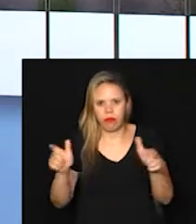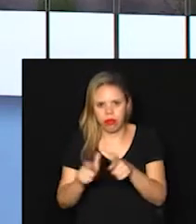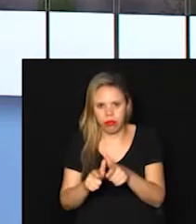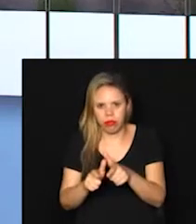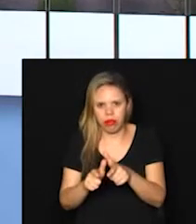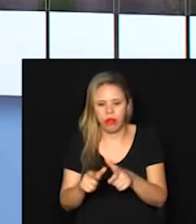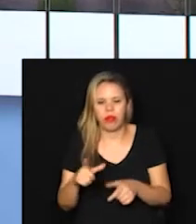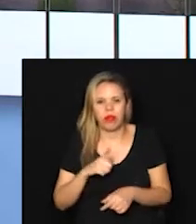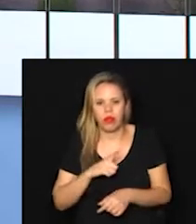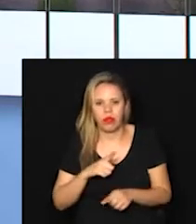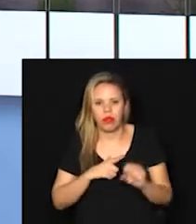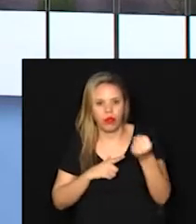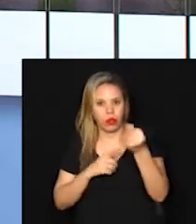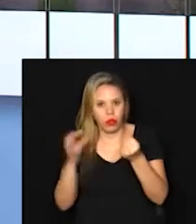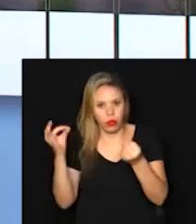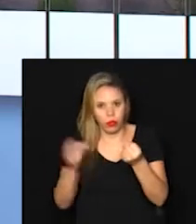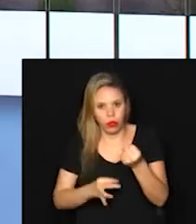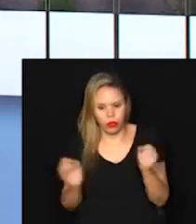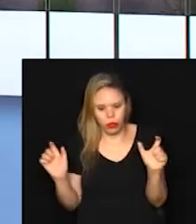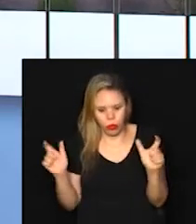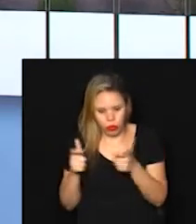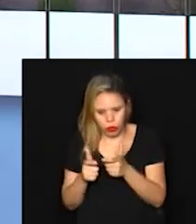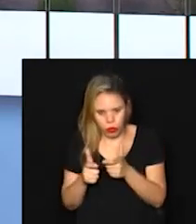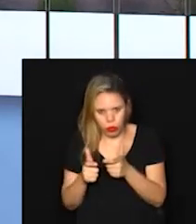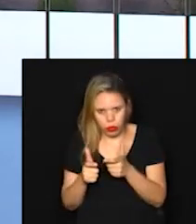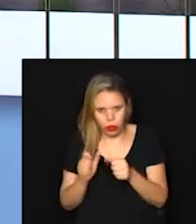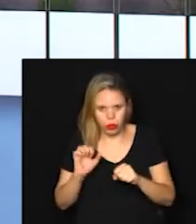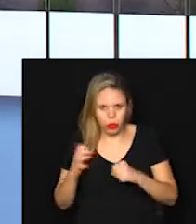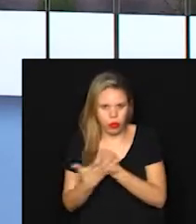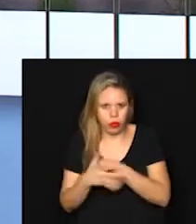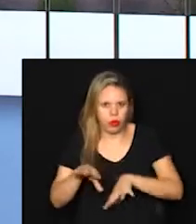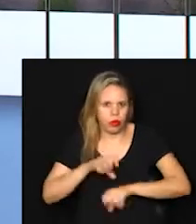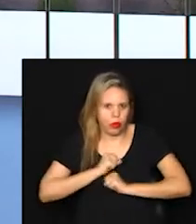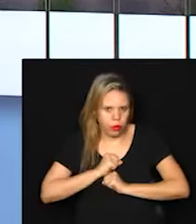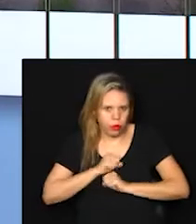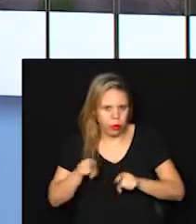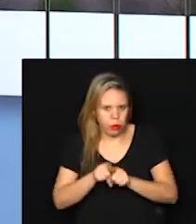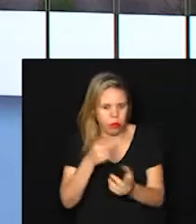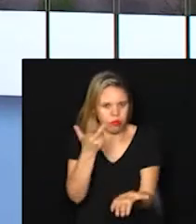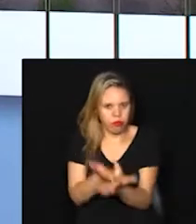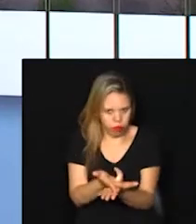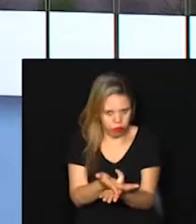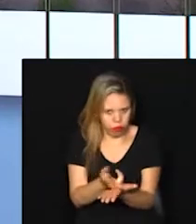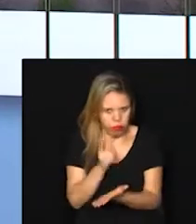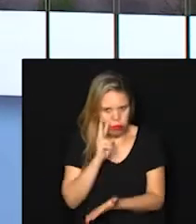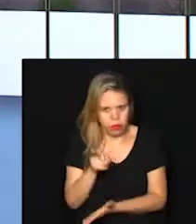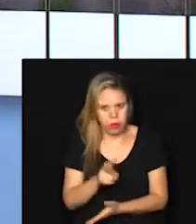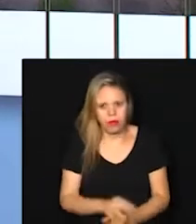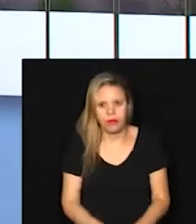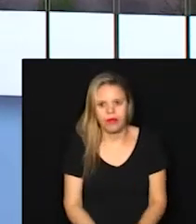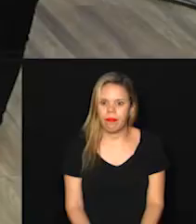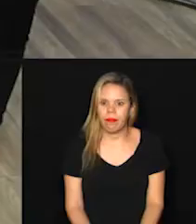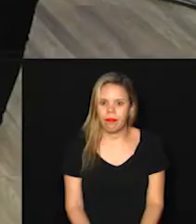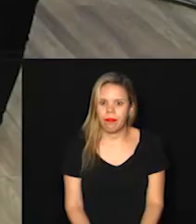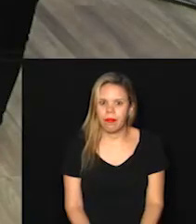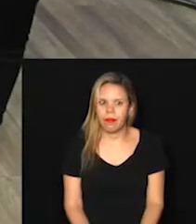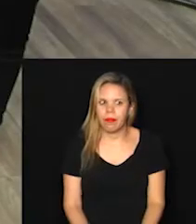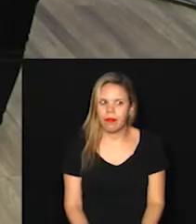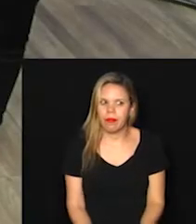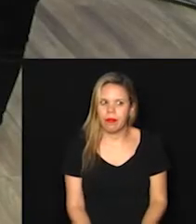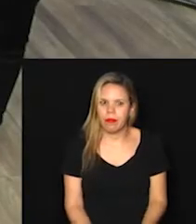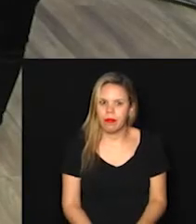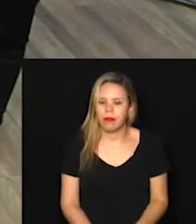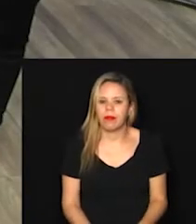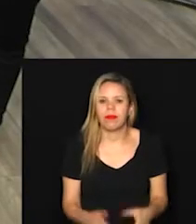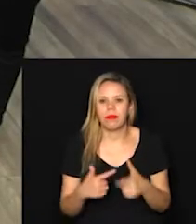tivemos 8% na queda, tanto dos casos quanto das internações. Acompanhe. Probleminha, né?